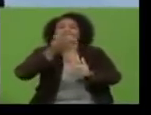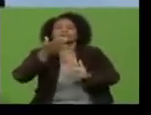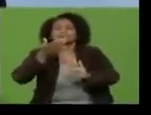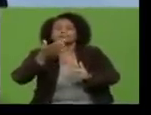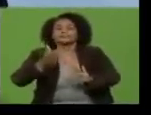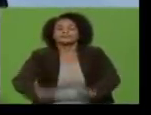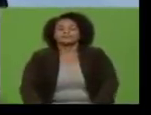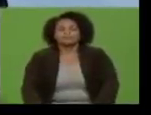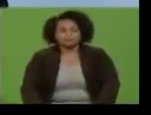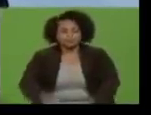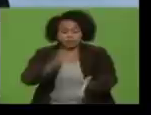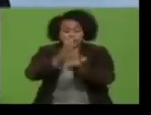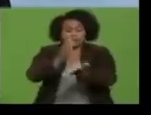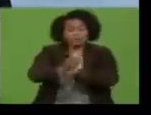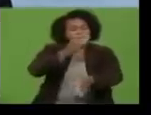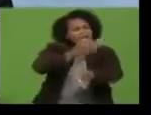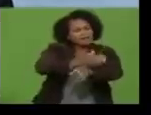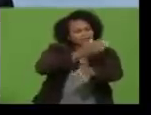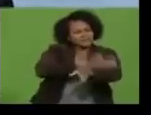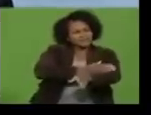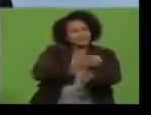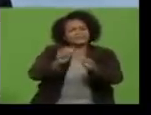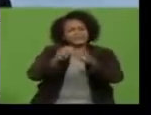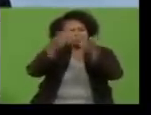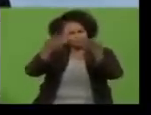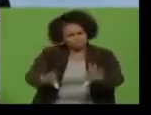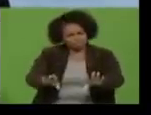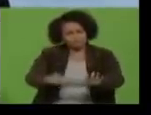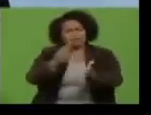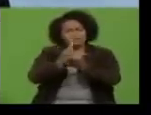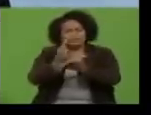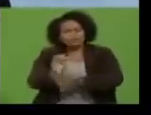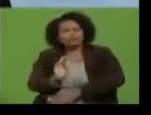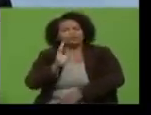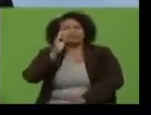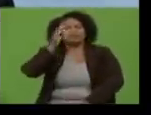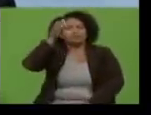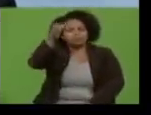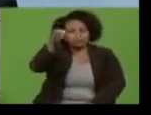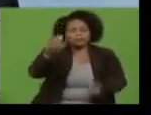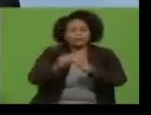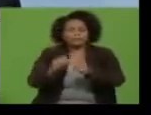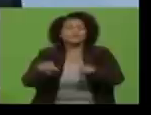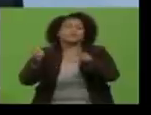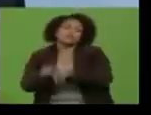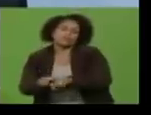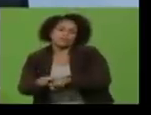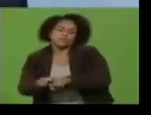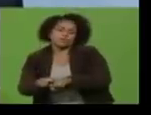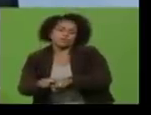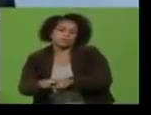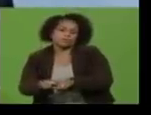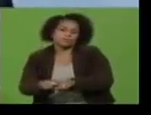Fomos capazes antes, teremos que ser capazes das próximas vezes. Acreditamos que os nossos